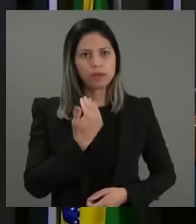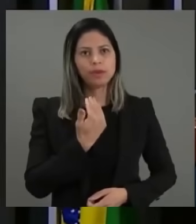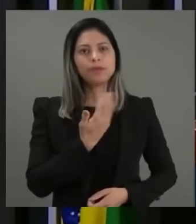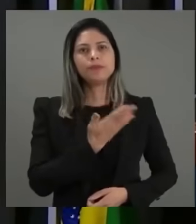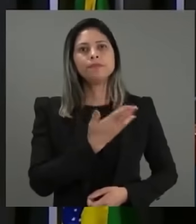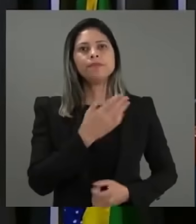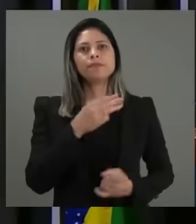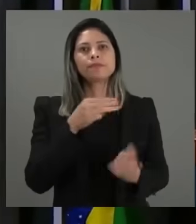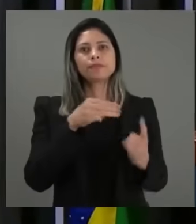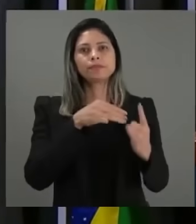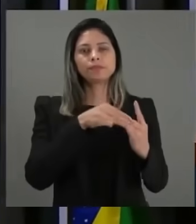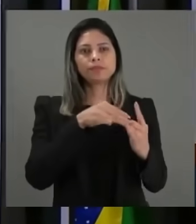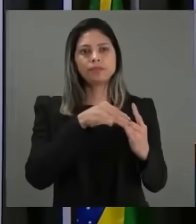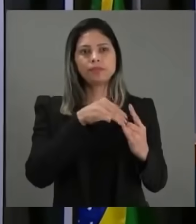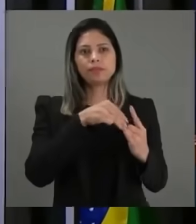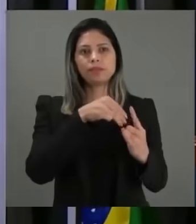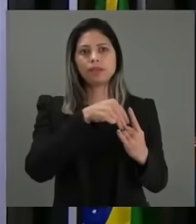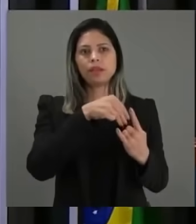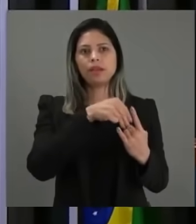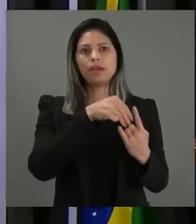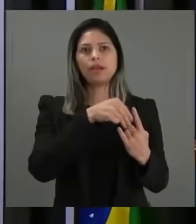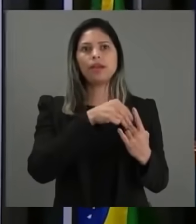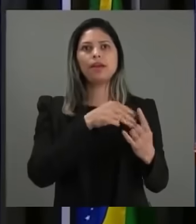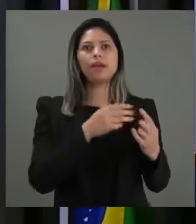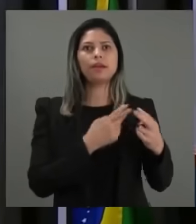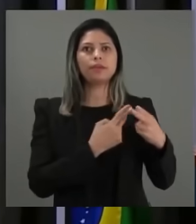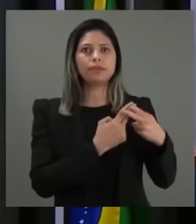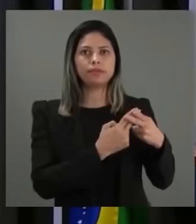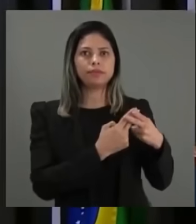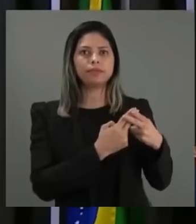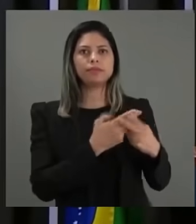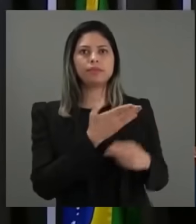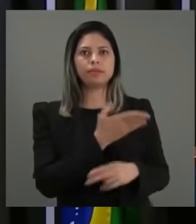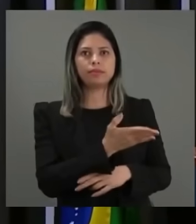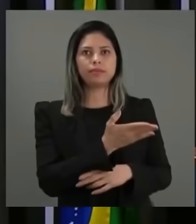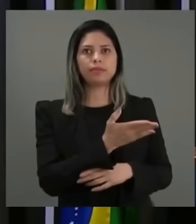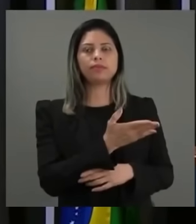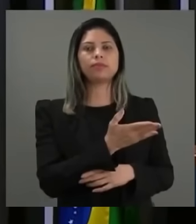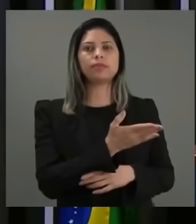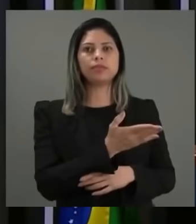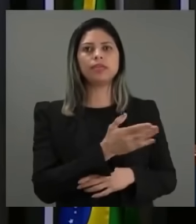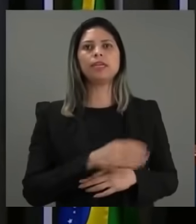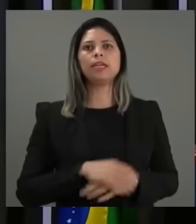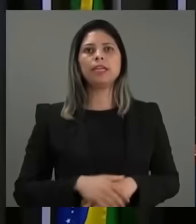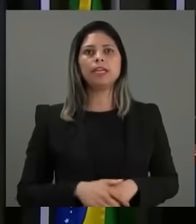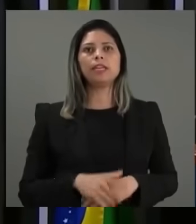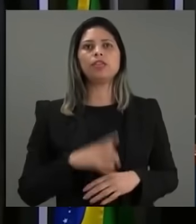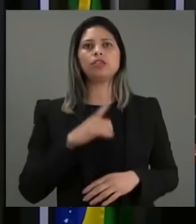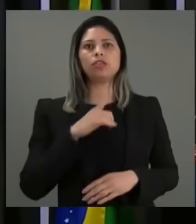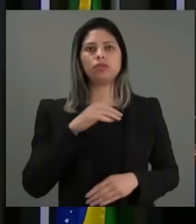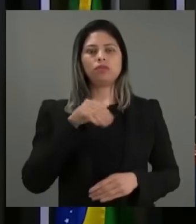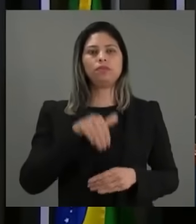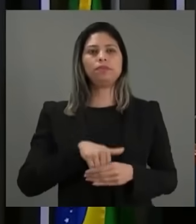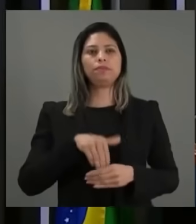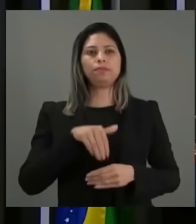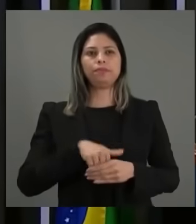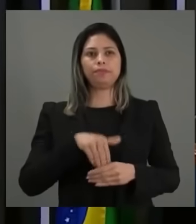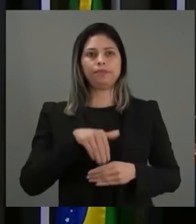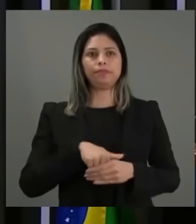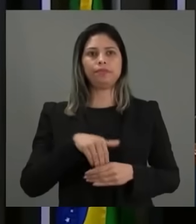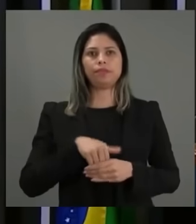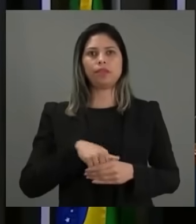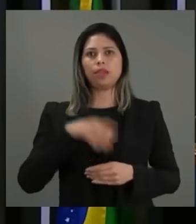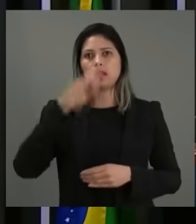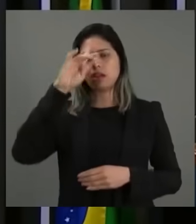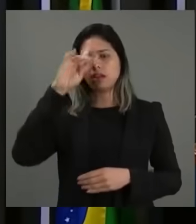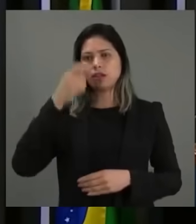dentro da prisão, mesmo com voto e decisão